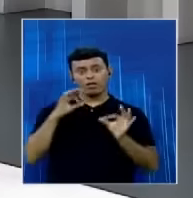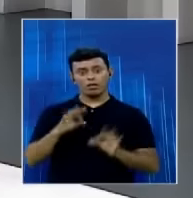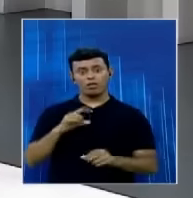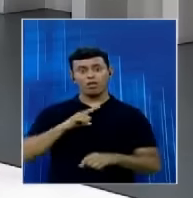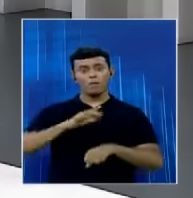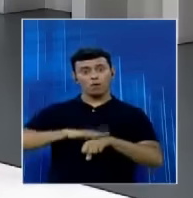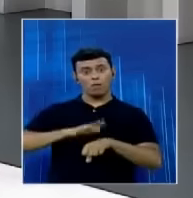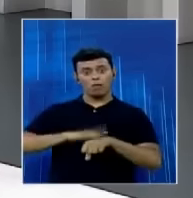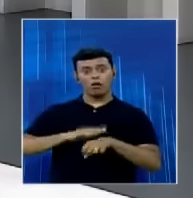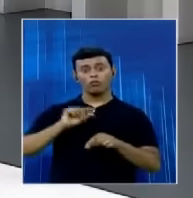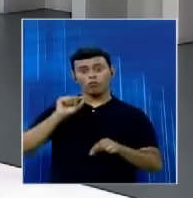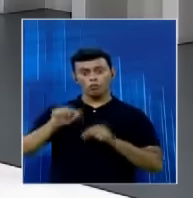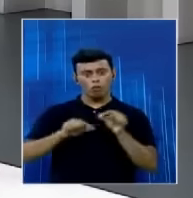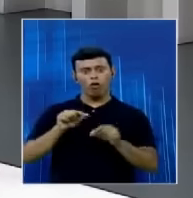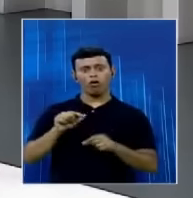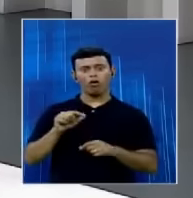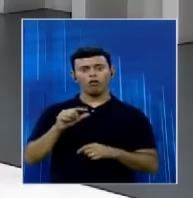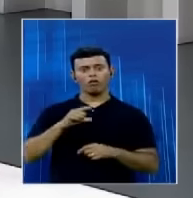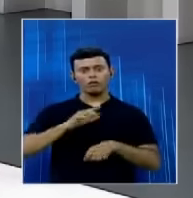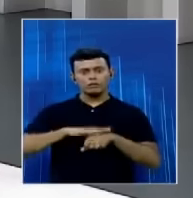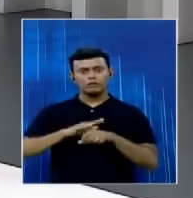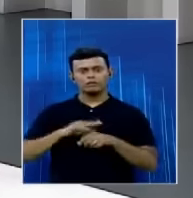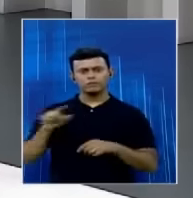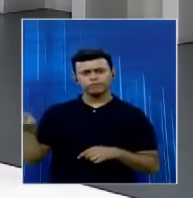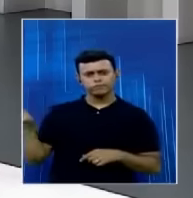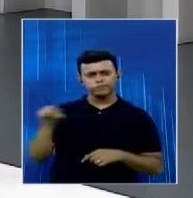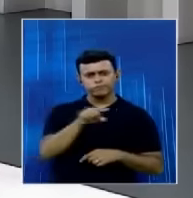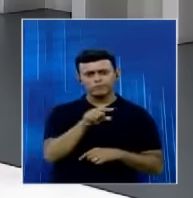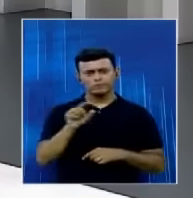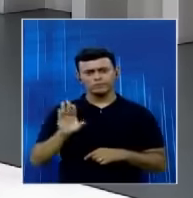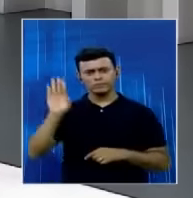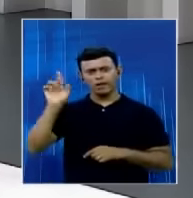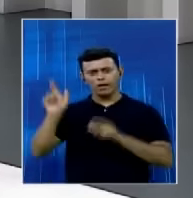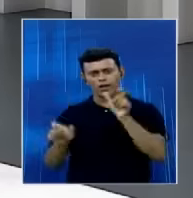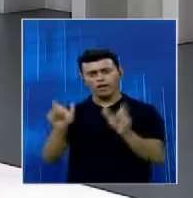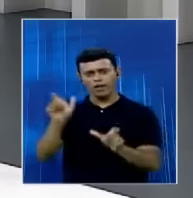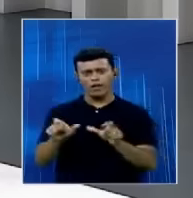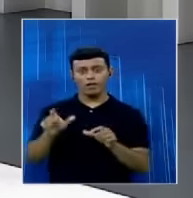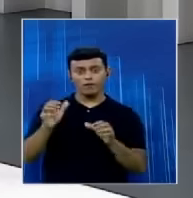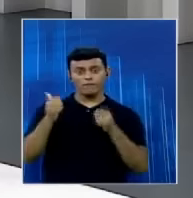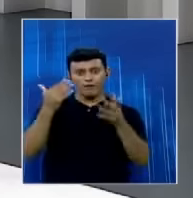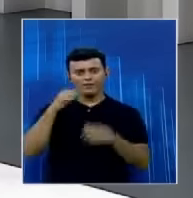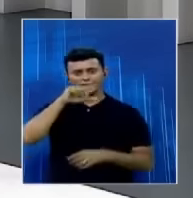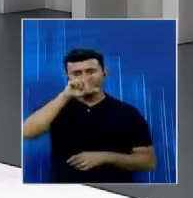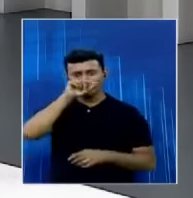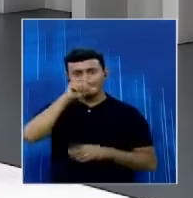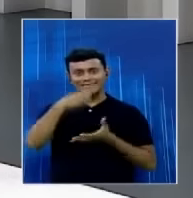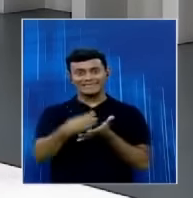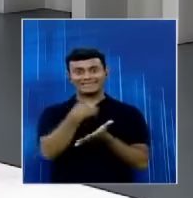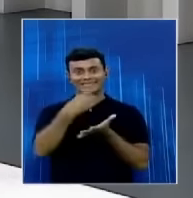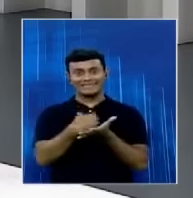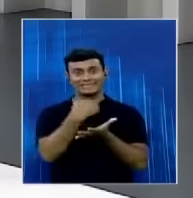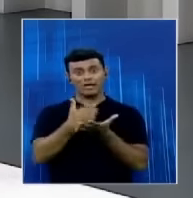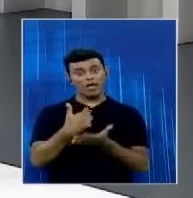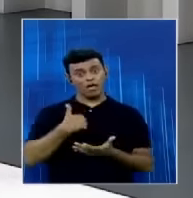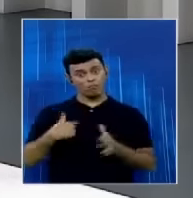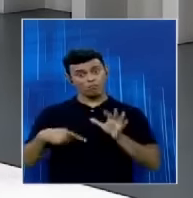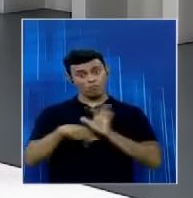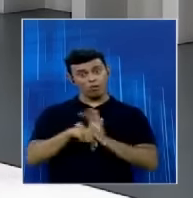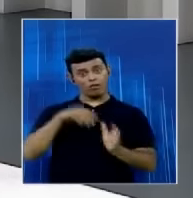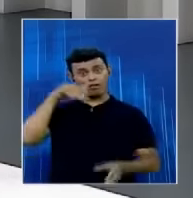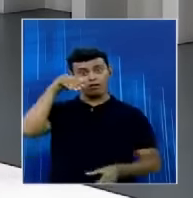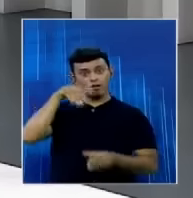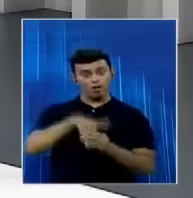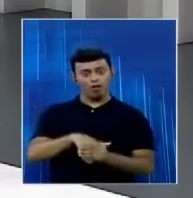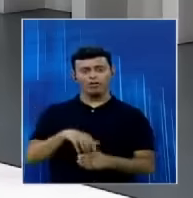momentos que foram momentos desrespeitosos. Você vê a participação dos eleitores pelo Twitter. Às vezes o eleitor perguntava a X, o